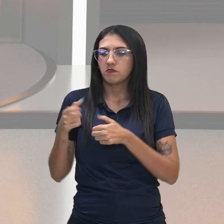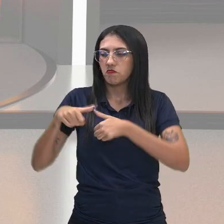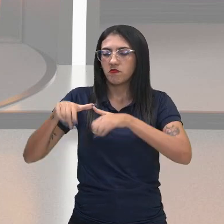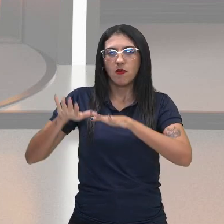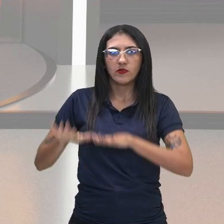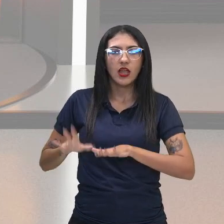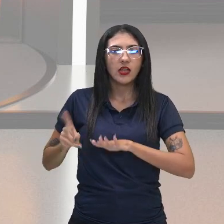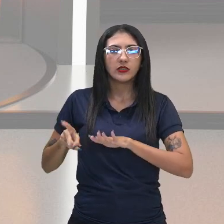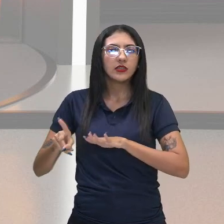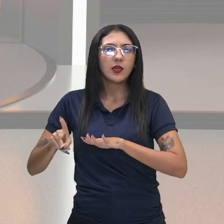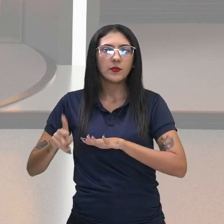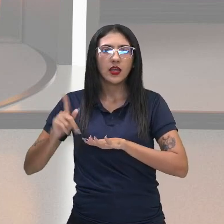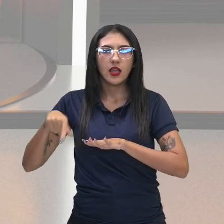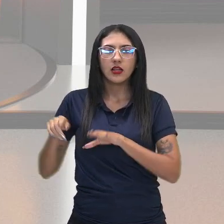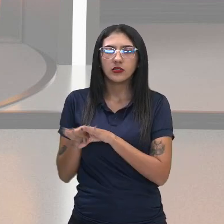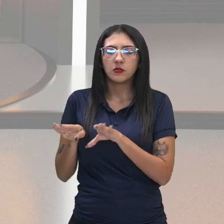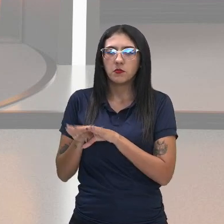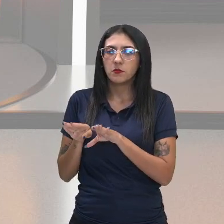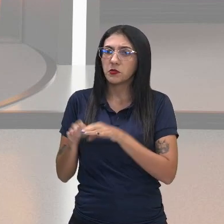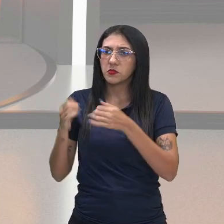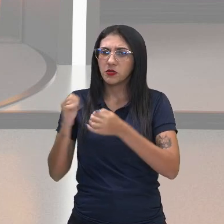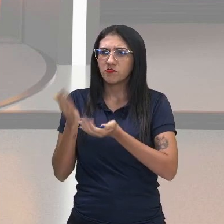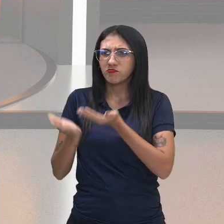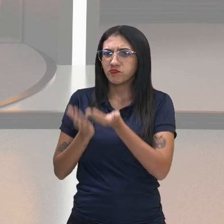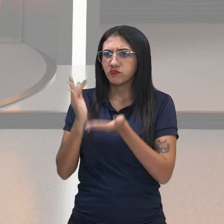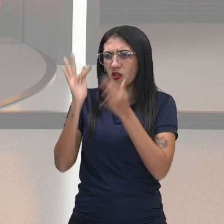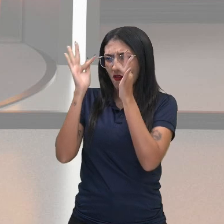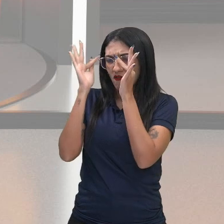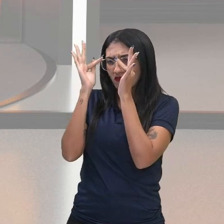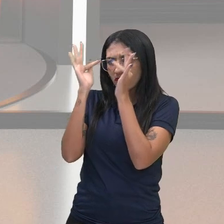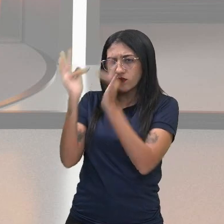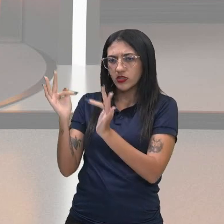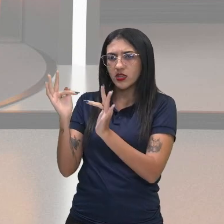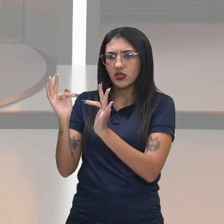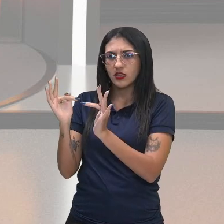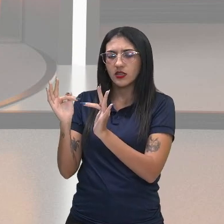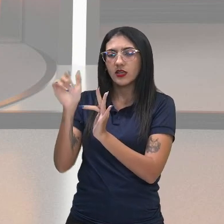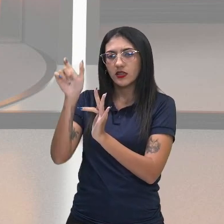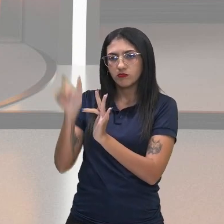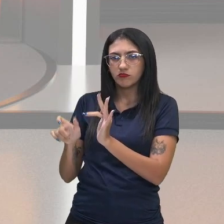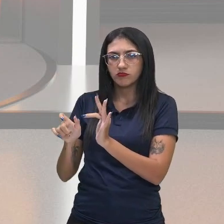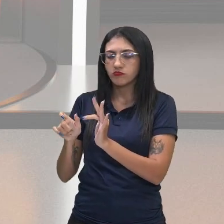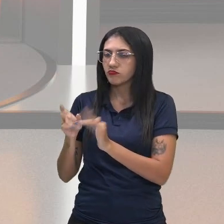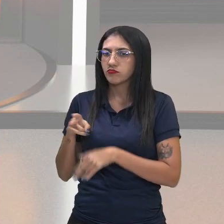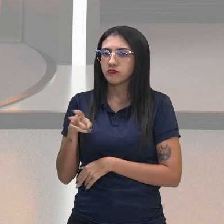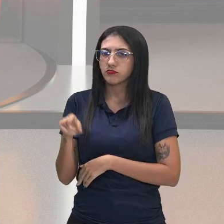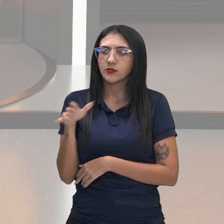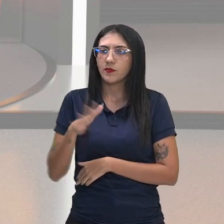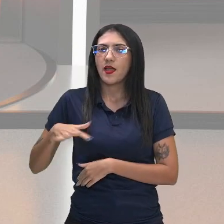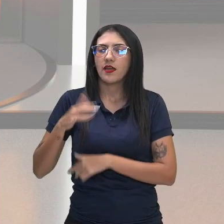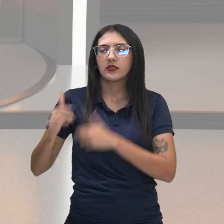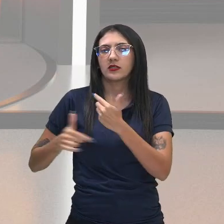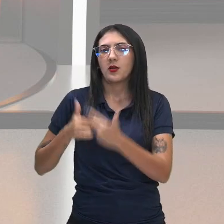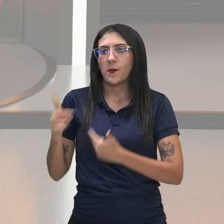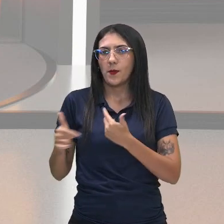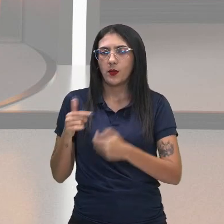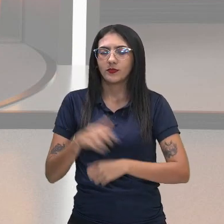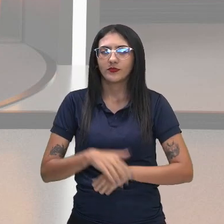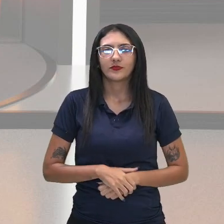Porque era uma exigência também desse senhor que essas pessoas fossem fiéis ali, se mantivessem fixas naquele local, tá